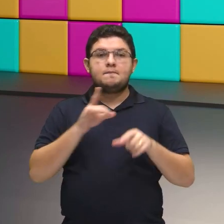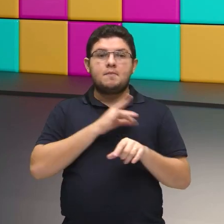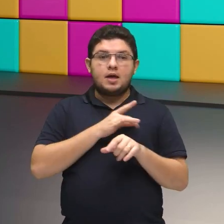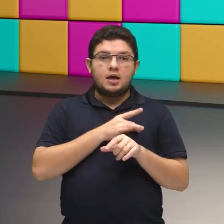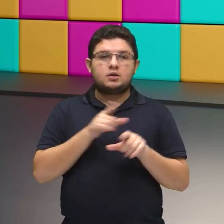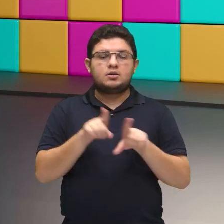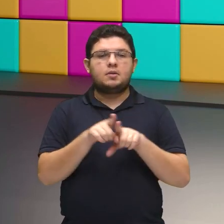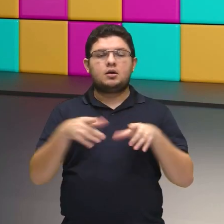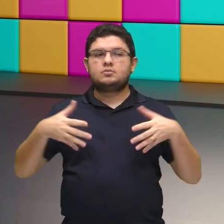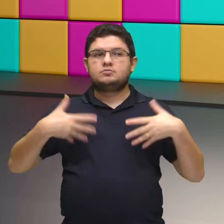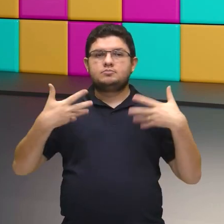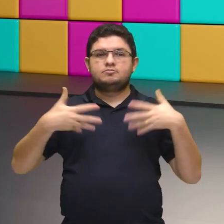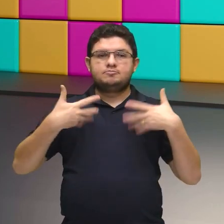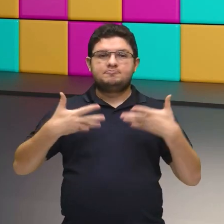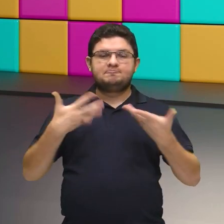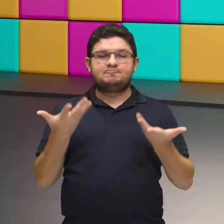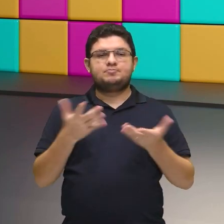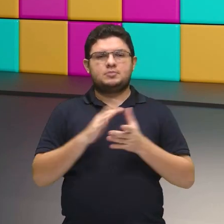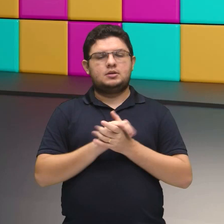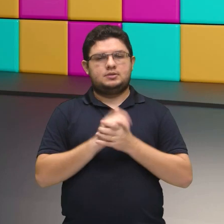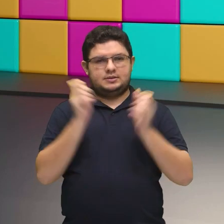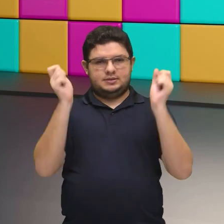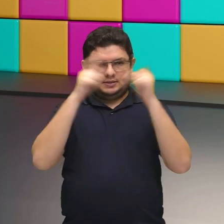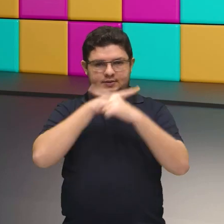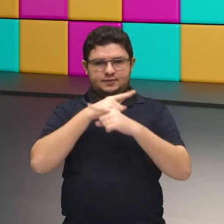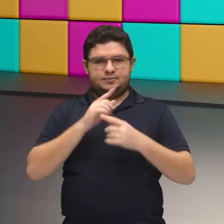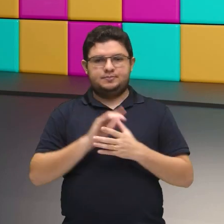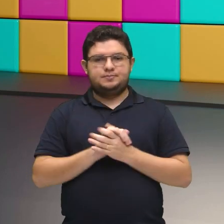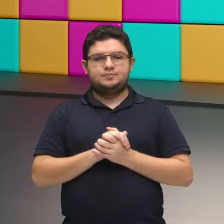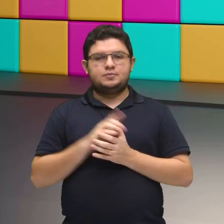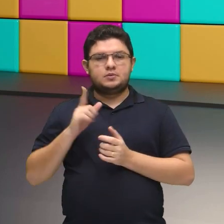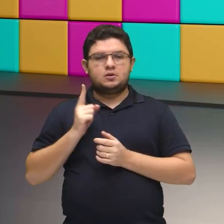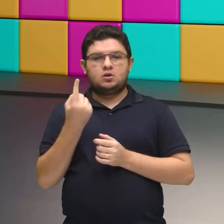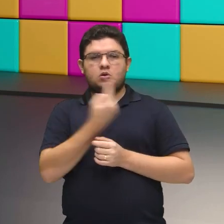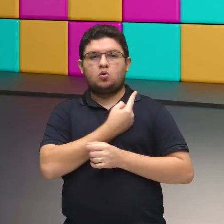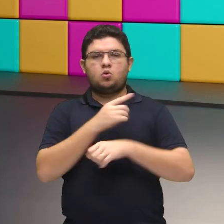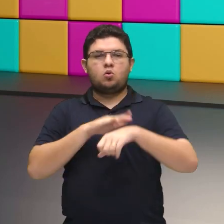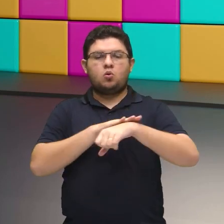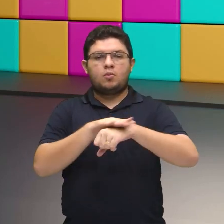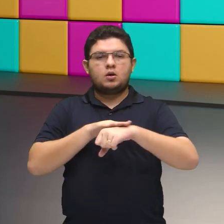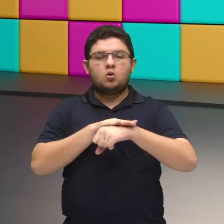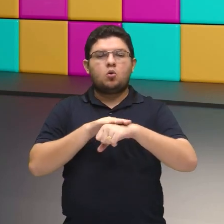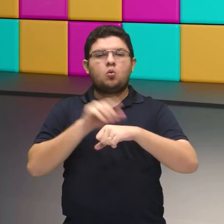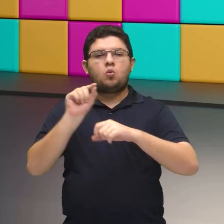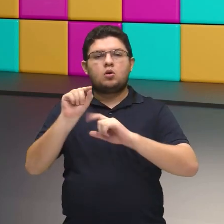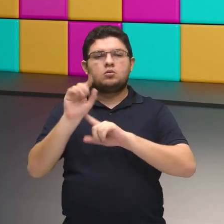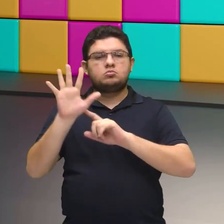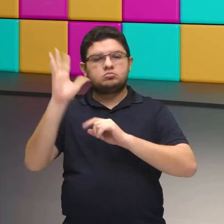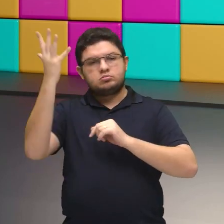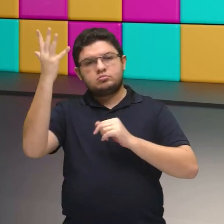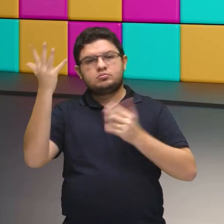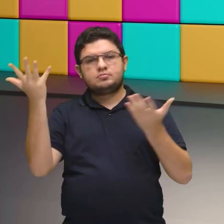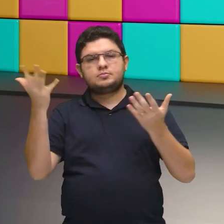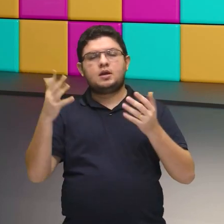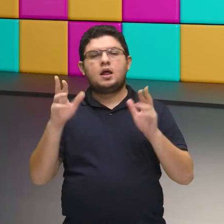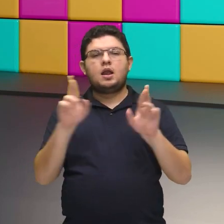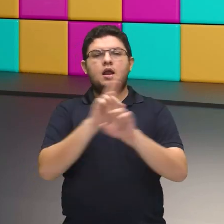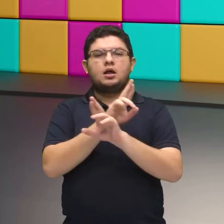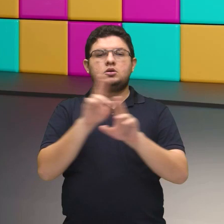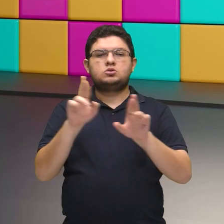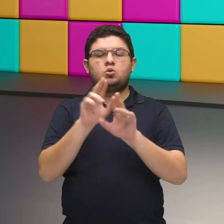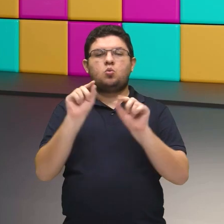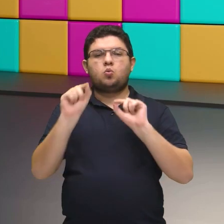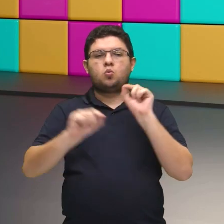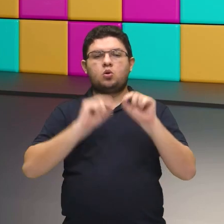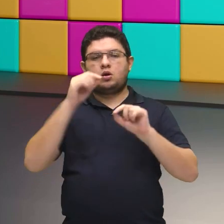gente conversou sobre as consequências relacionadas à vítima. Aí eu faço um chamamento para